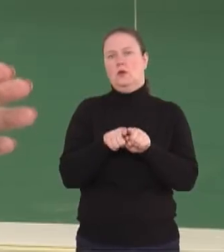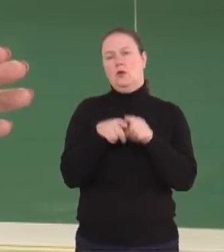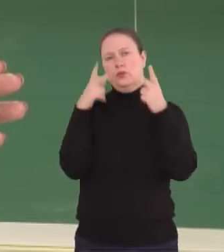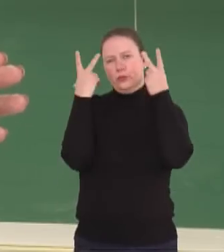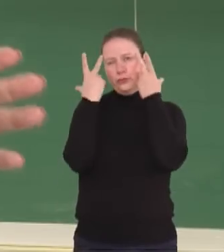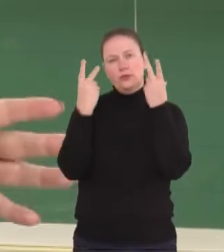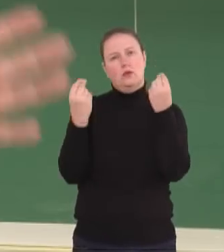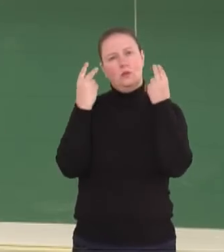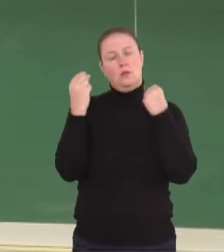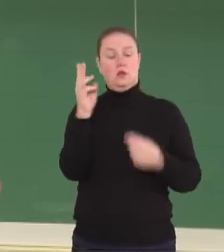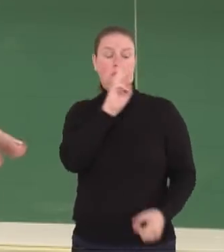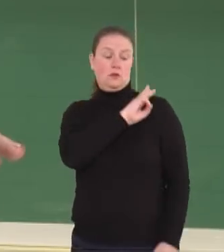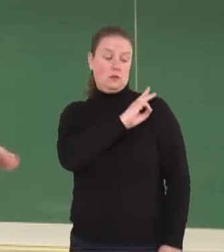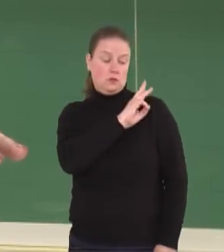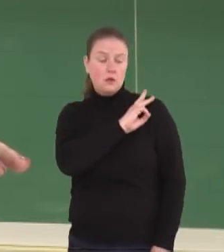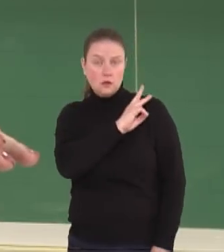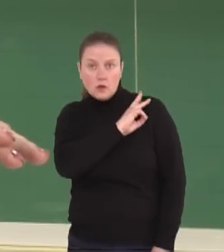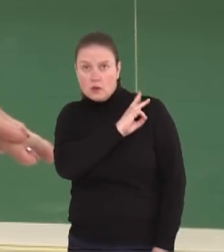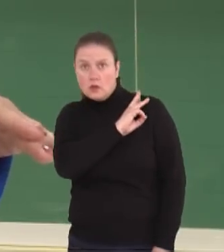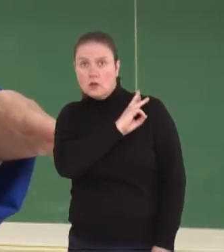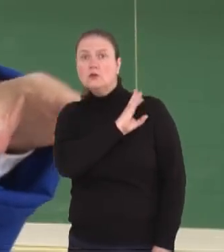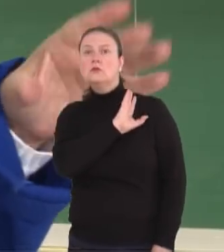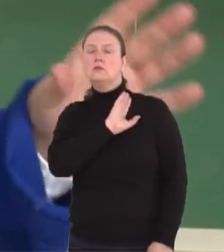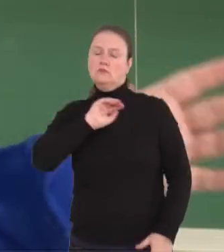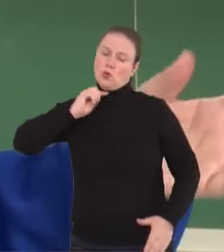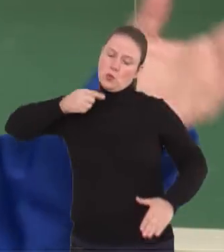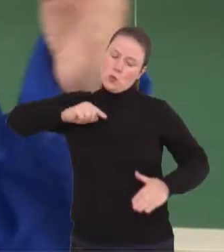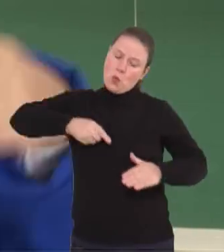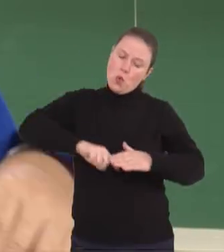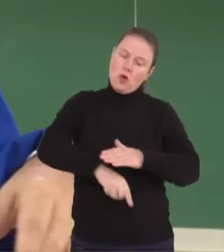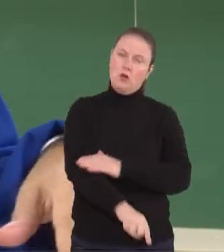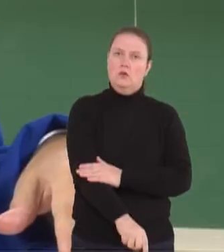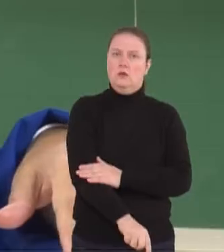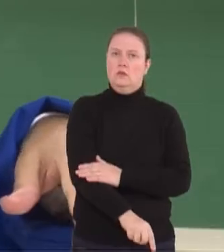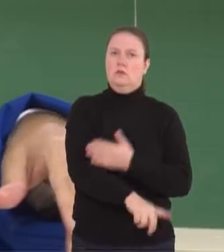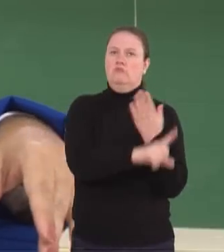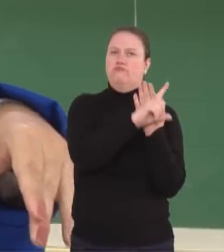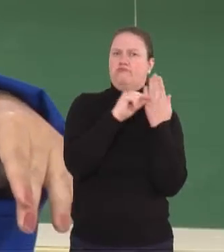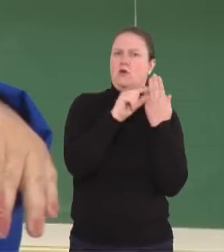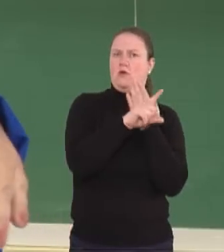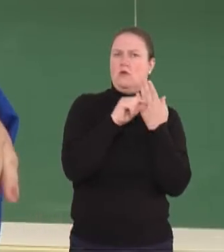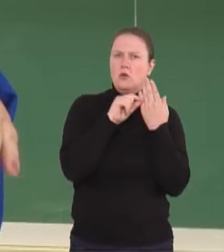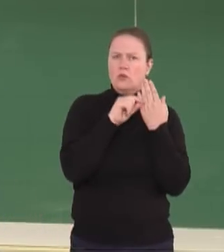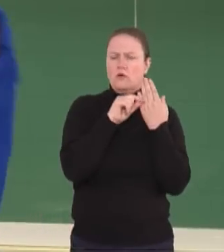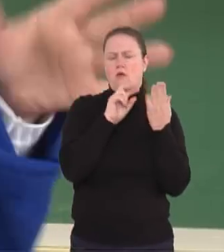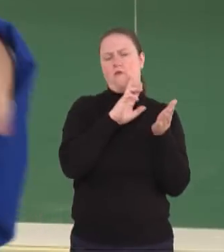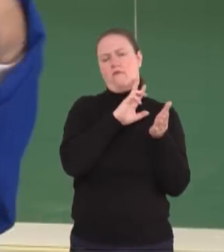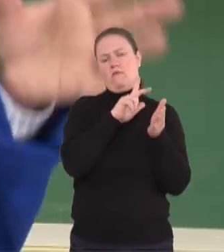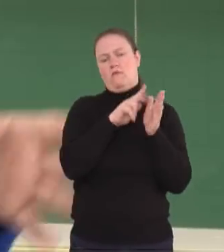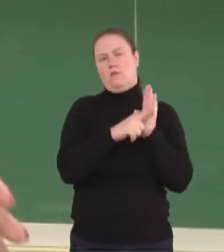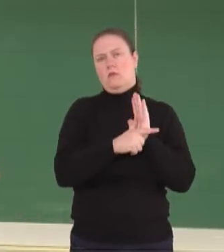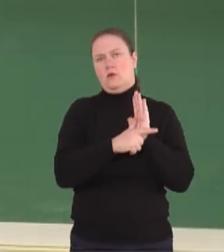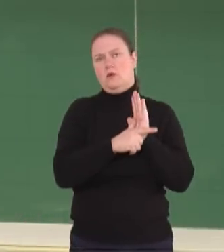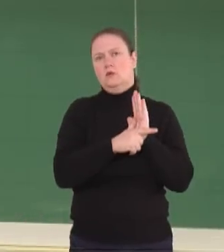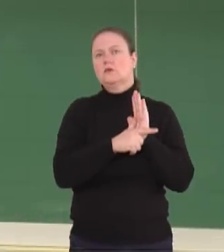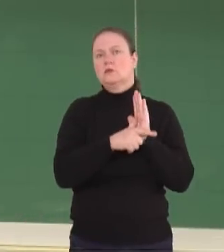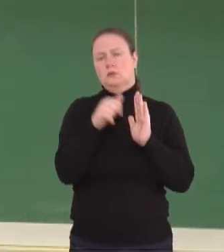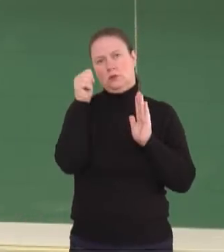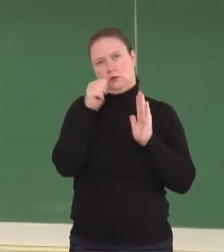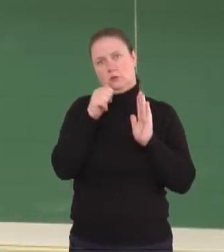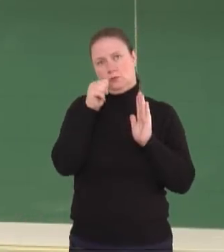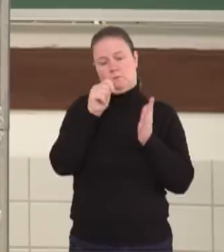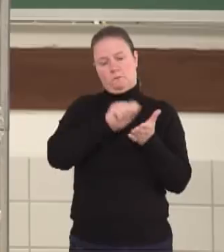do ensino médio, que a gente aprofunda um pouco mais o conhecimento sobre as obras literárias produzidas por esta grande